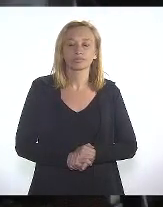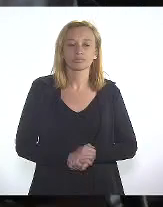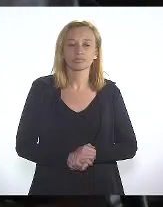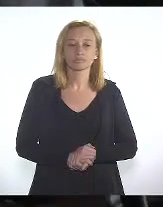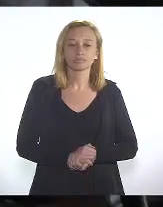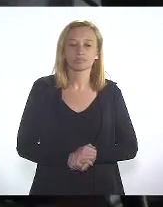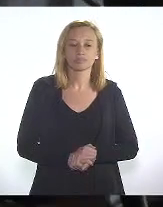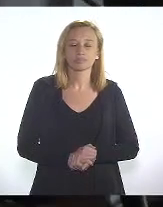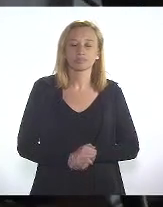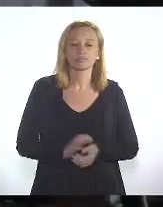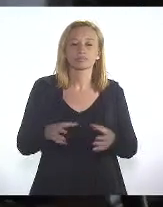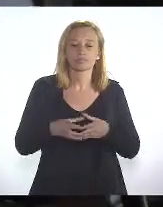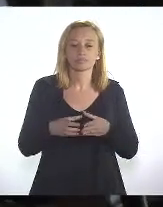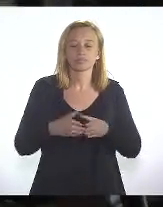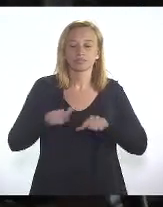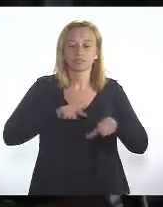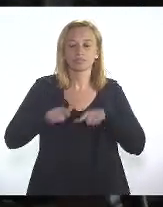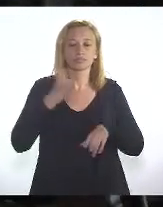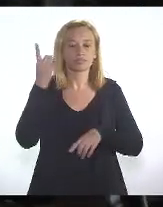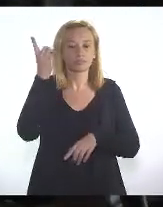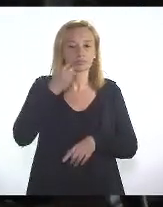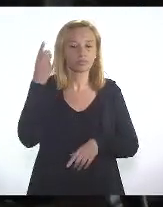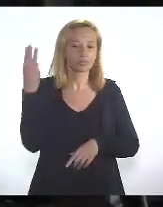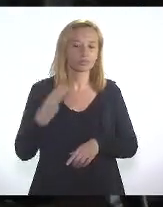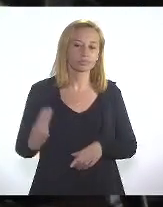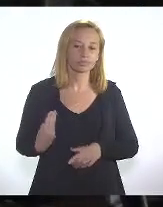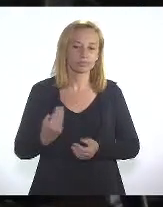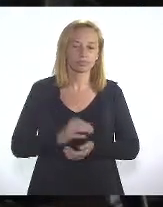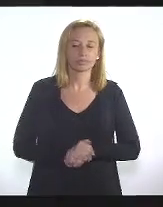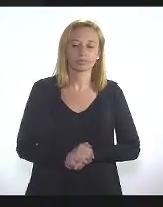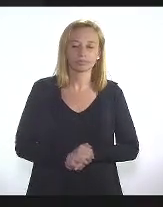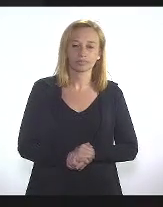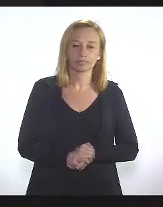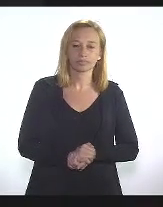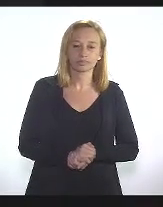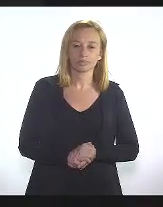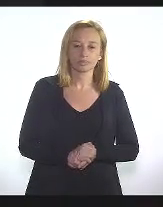Pela Comissão de Trabalho, deputada Mônica Francisco.